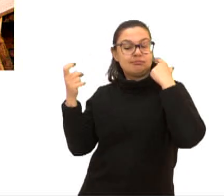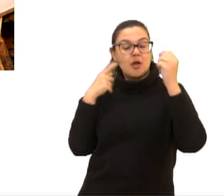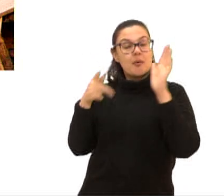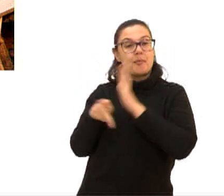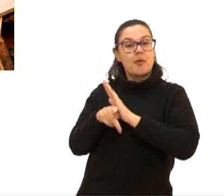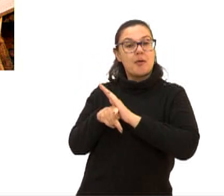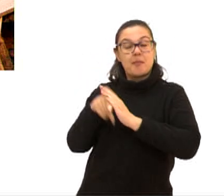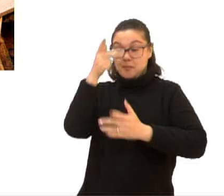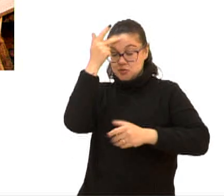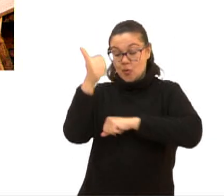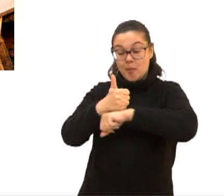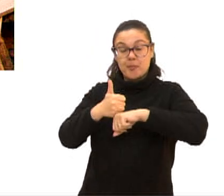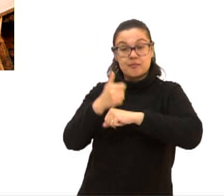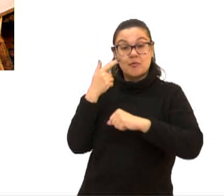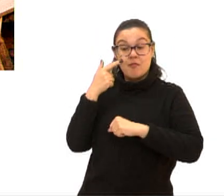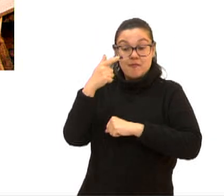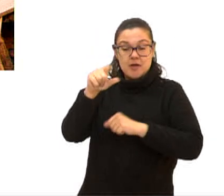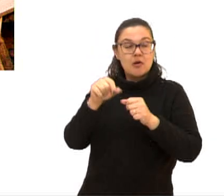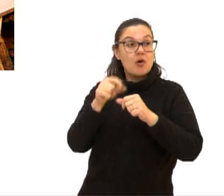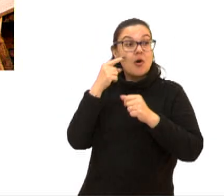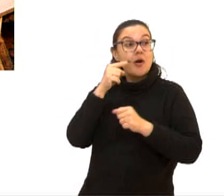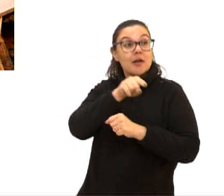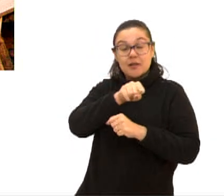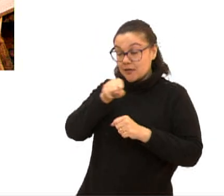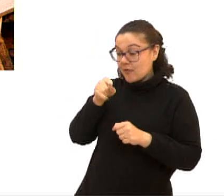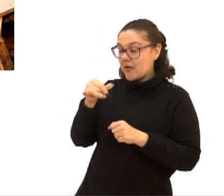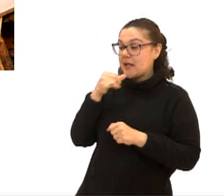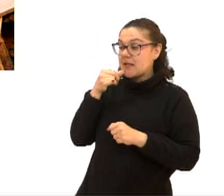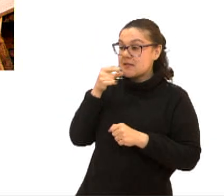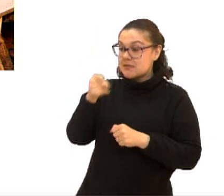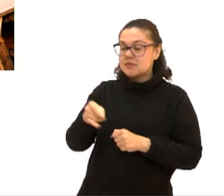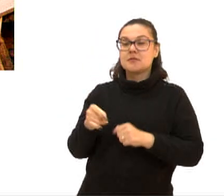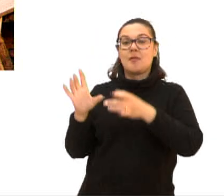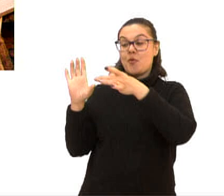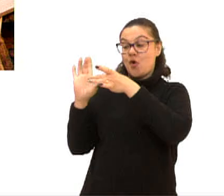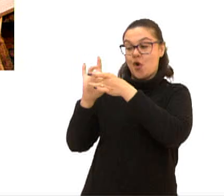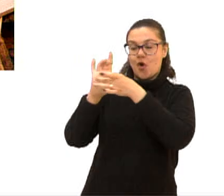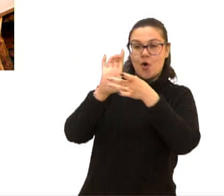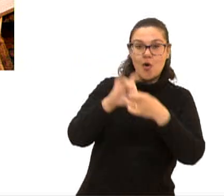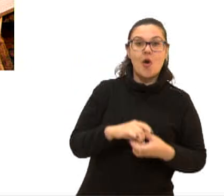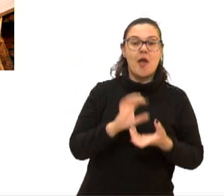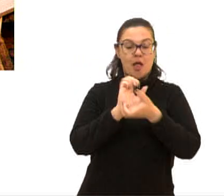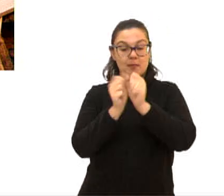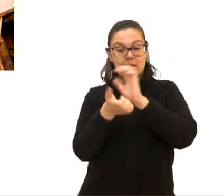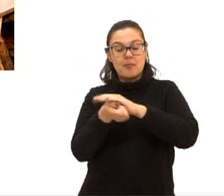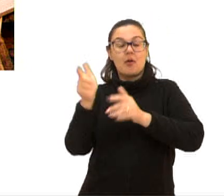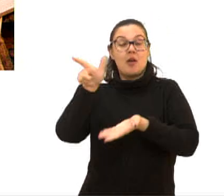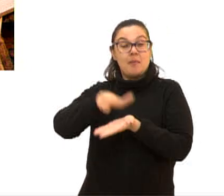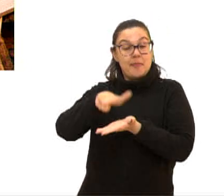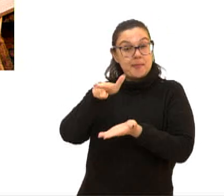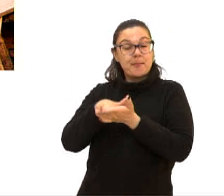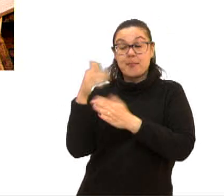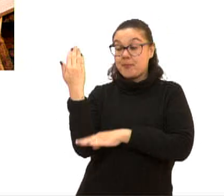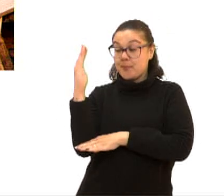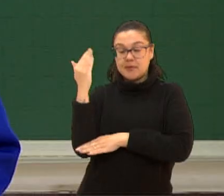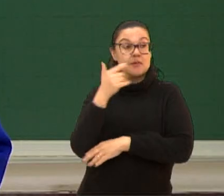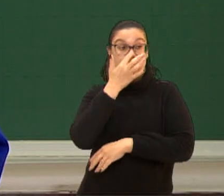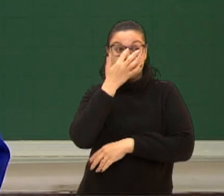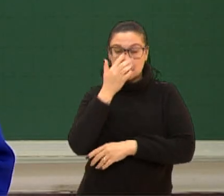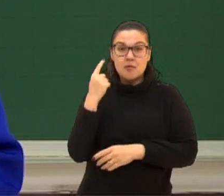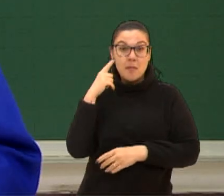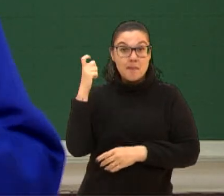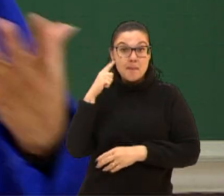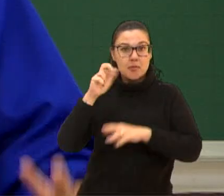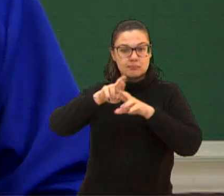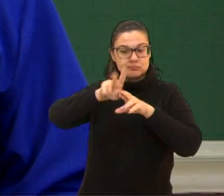filmes, programas de televisão ou rádio. Aqui alguns exemplos, né? Corrente, bolinha de papel, madeira, porque a gente pode tirar